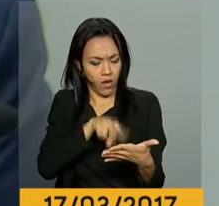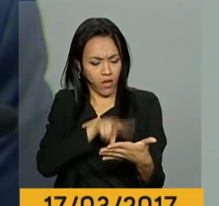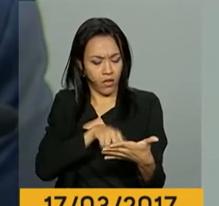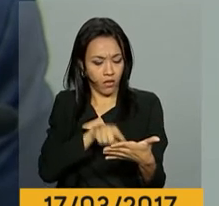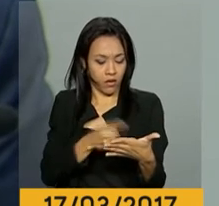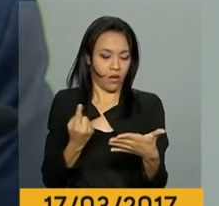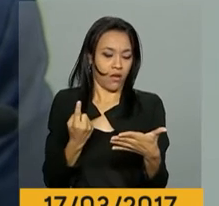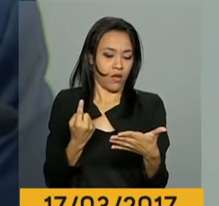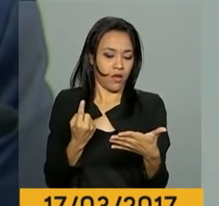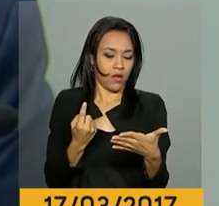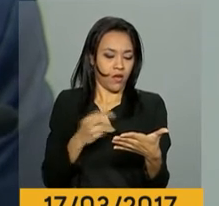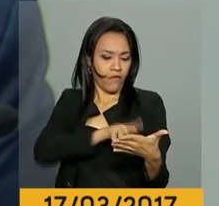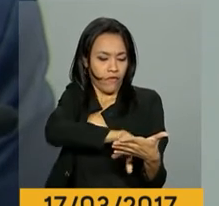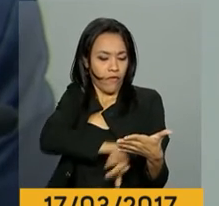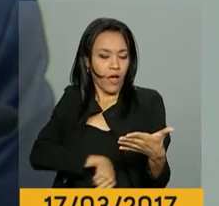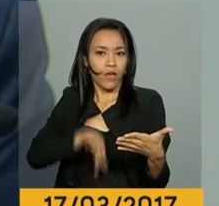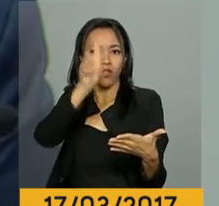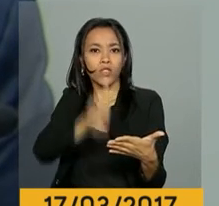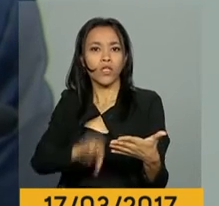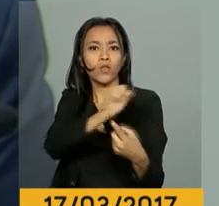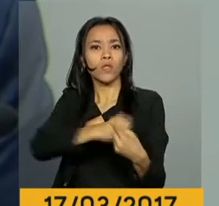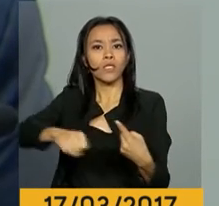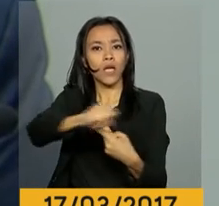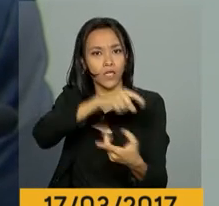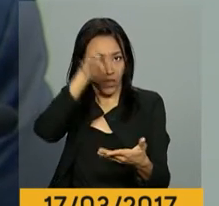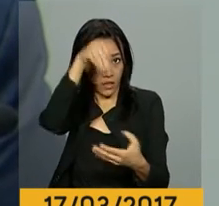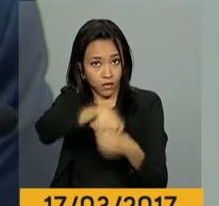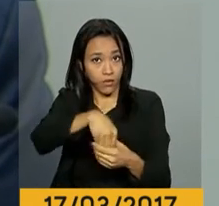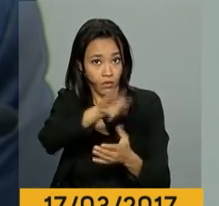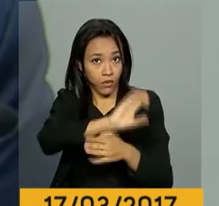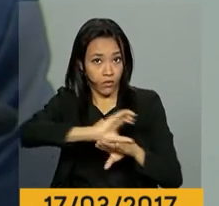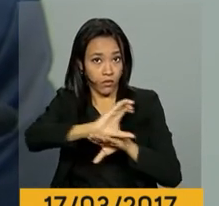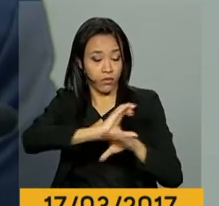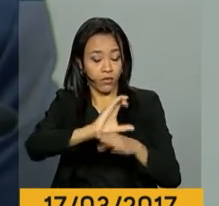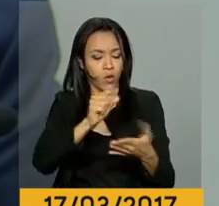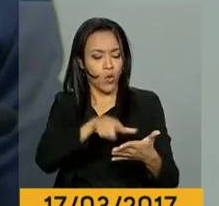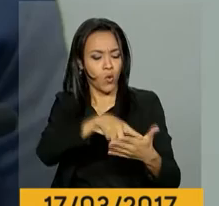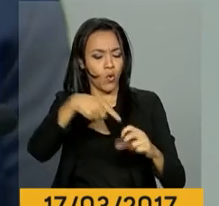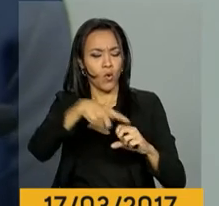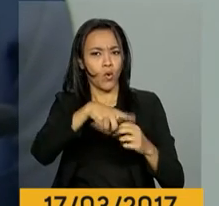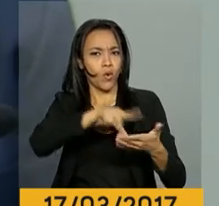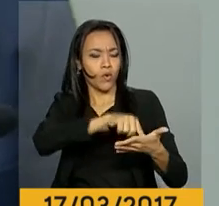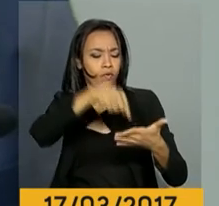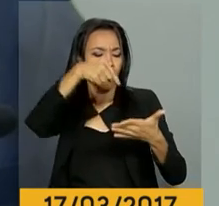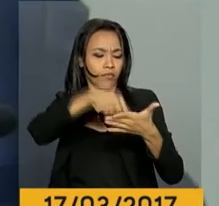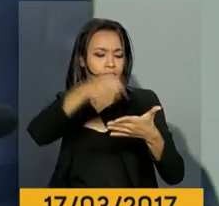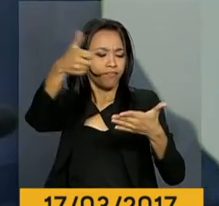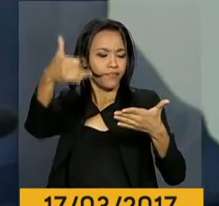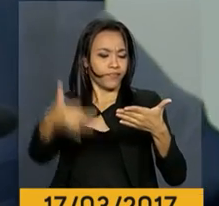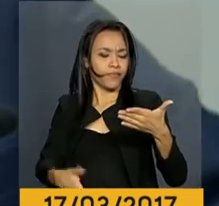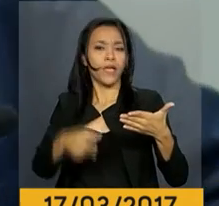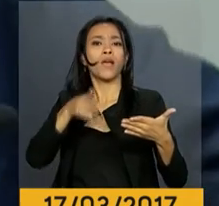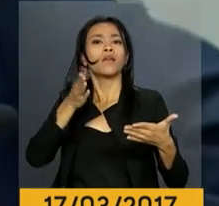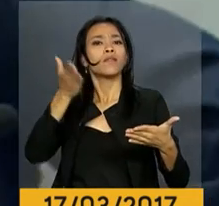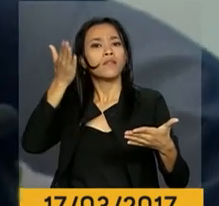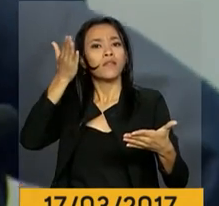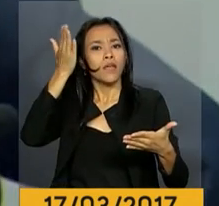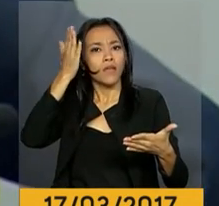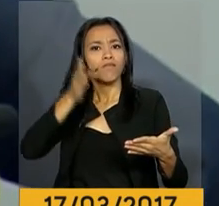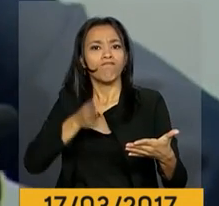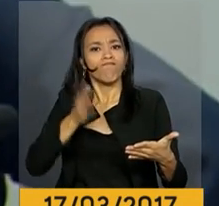os direitos sociais estabelecidos no texto constitucional um inciso que diz assim: reconhecimento